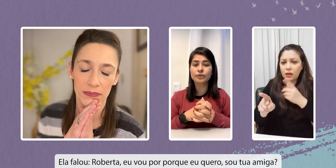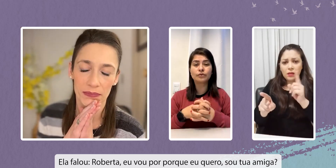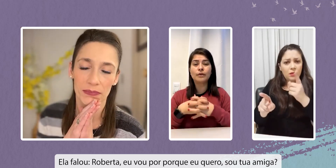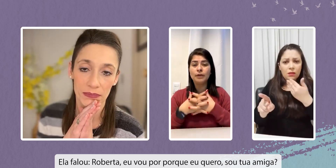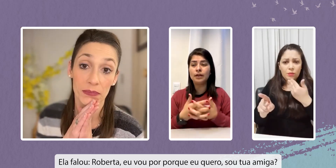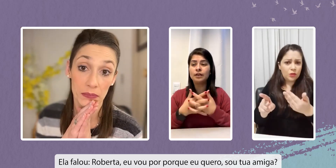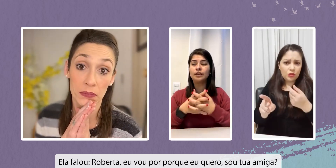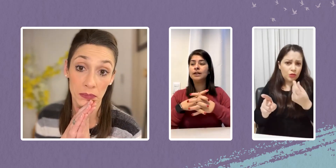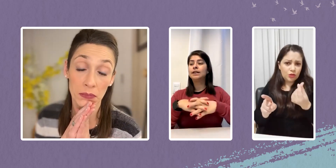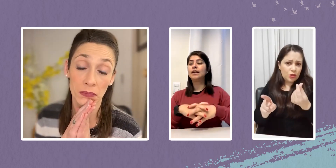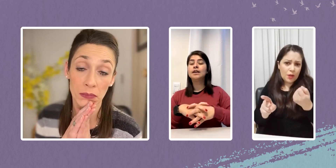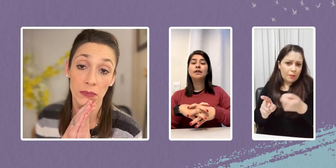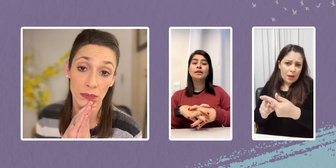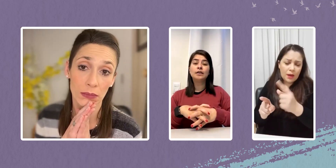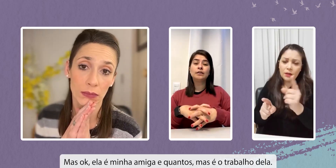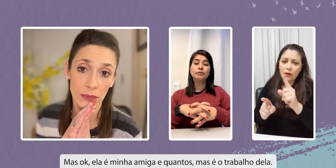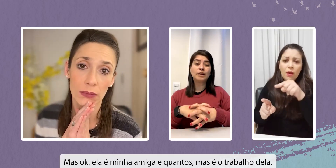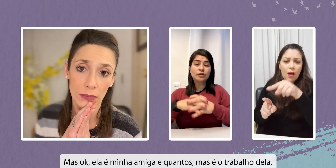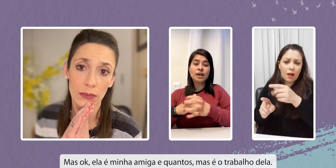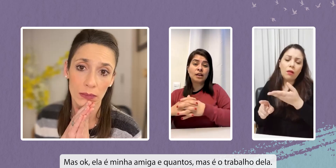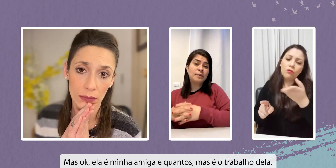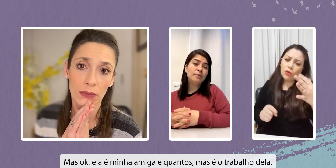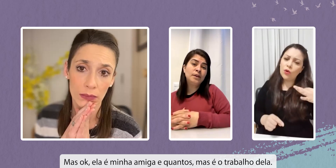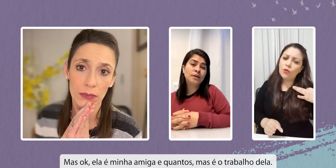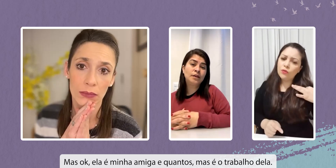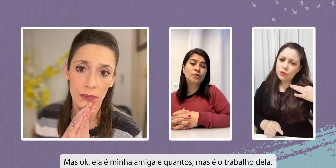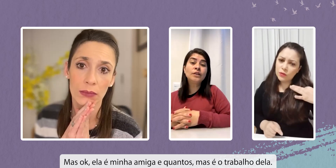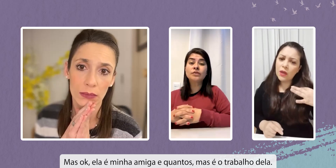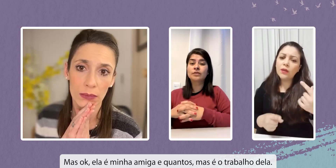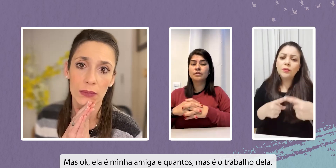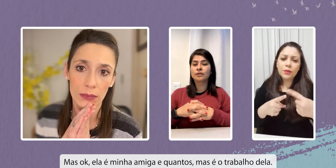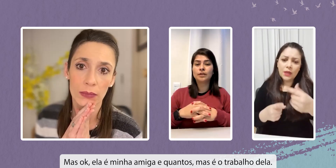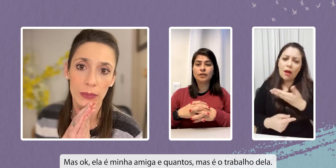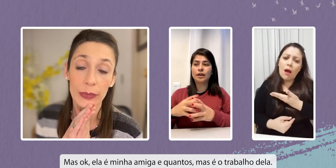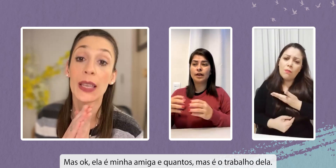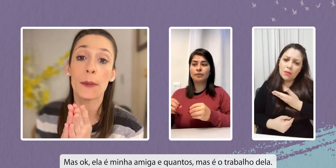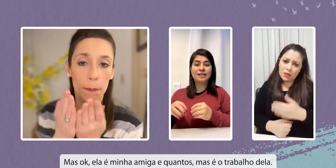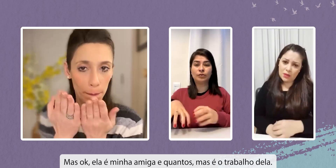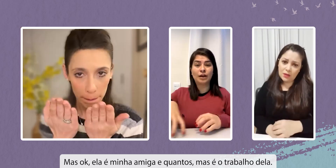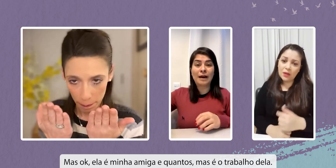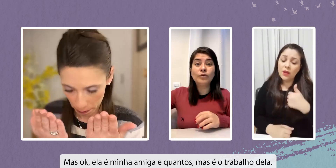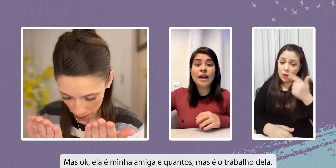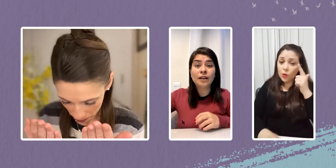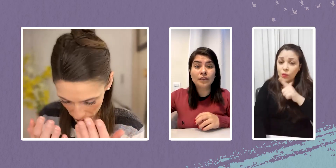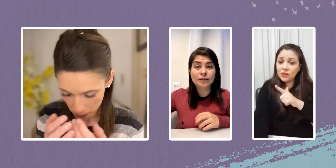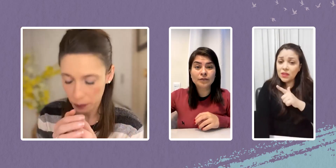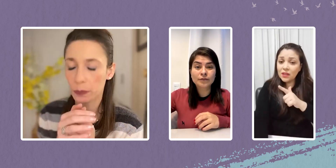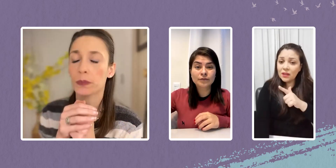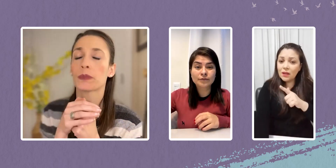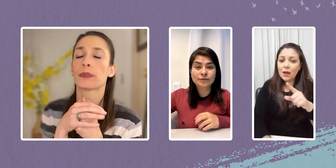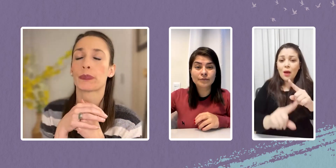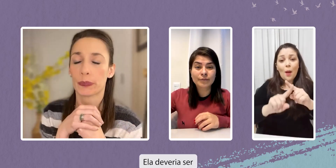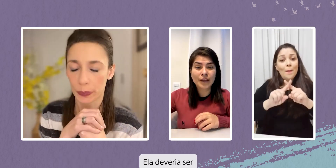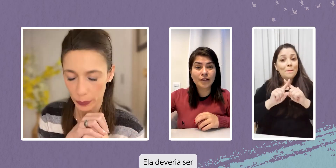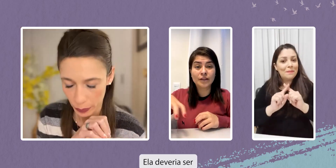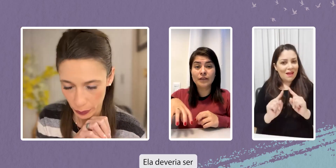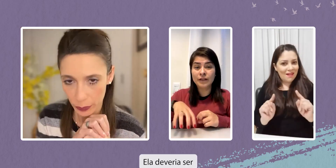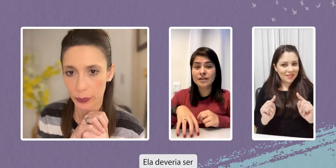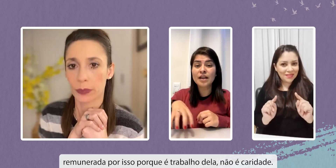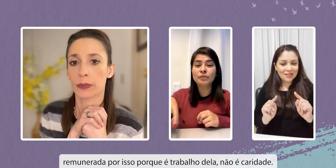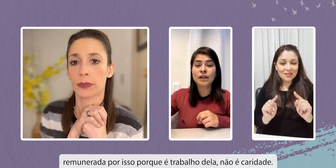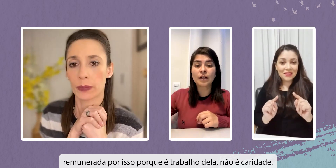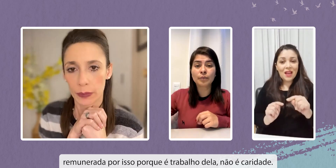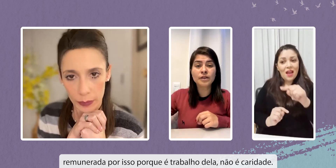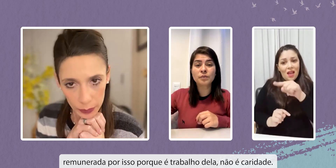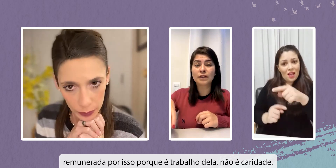quero, eu sou tua amiga. Uhum. Né? Mas ok, ela é minha amiga. E quantos? Mas é o trabalho dela. Ela deveria